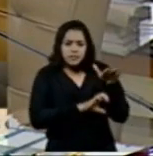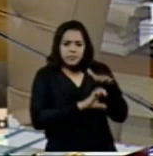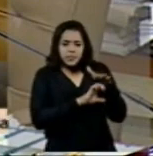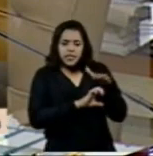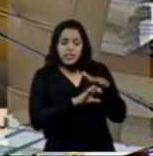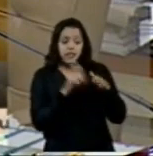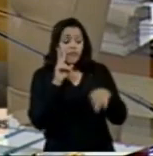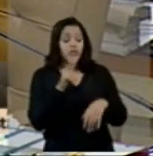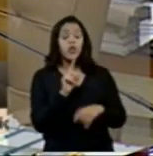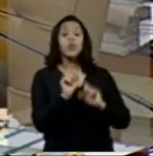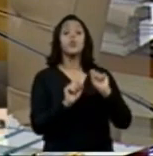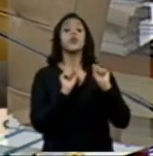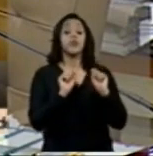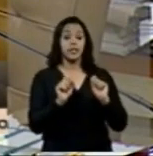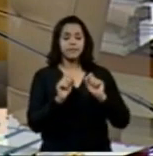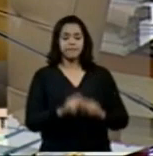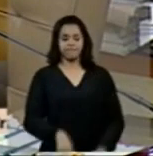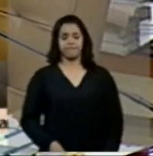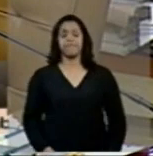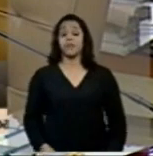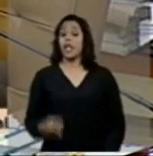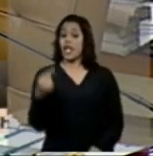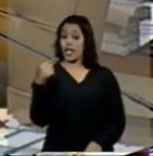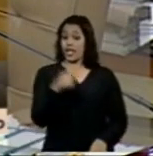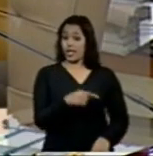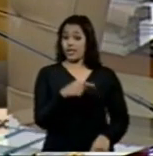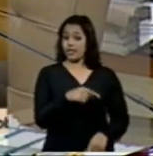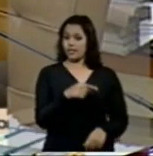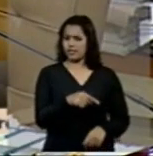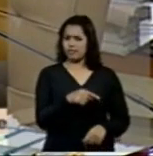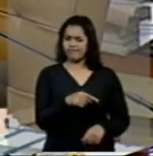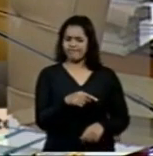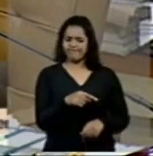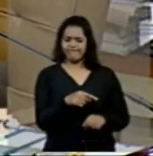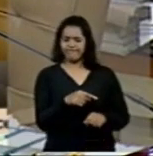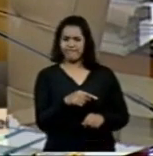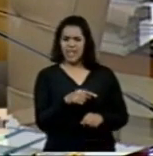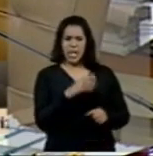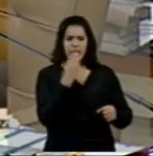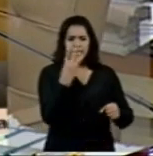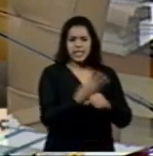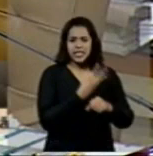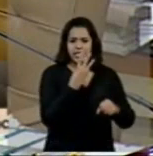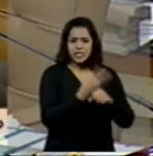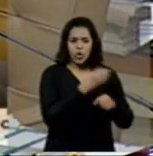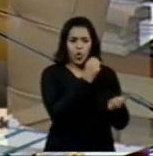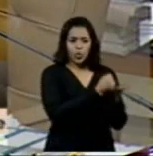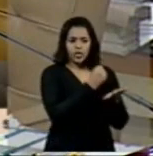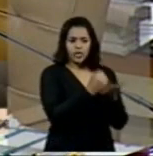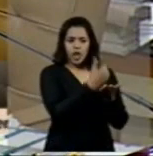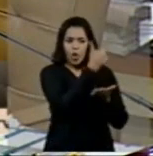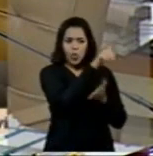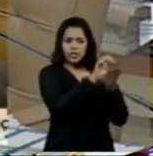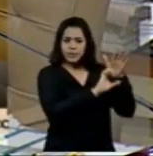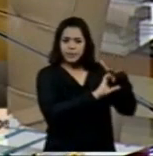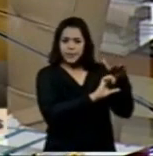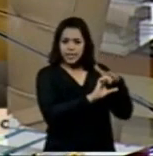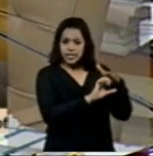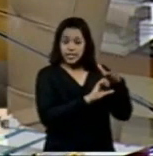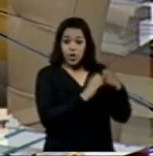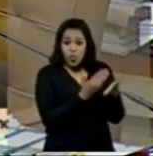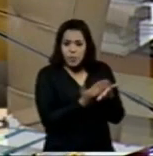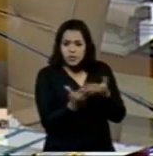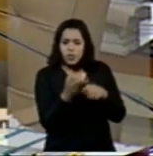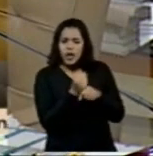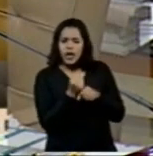verifica-se que, aspas, este procedimento de terceirizar parte das atividades da empresa teve início por